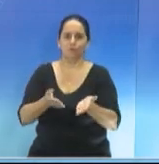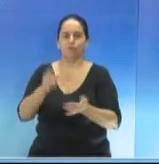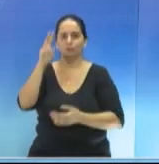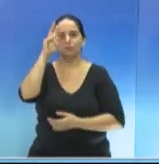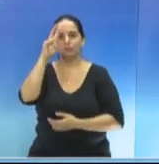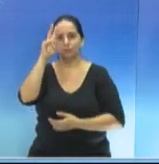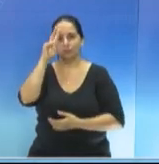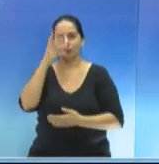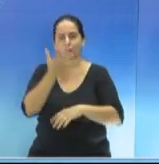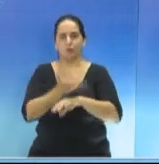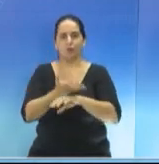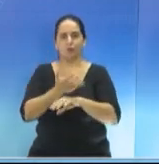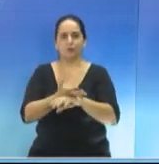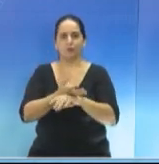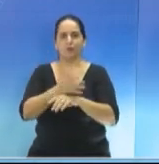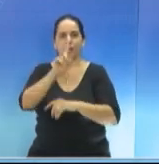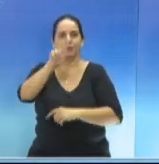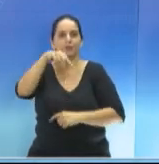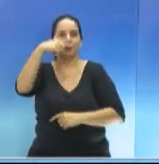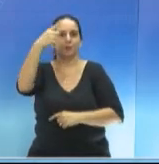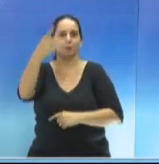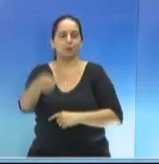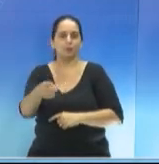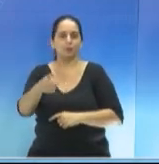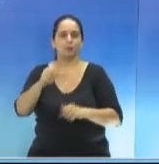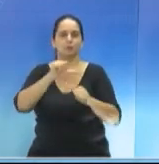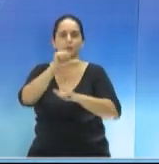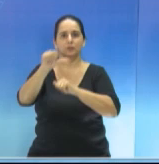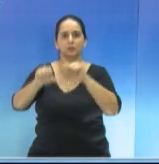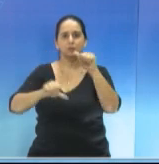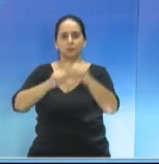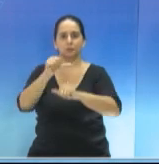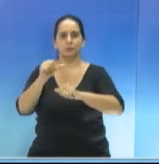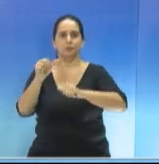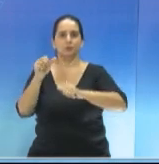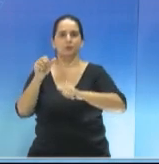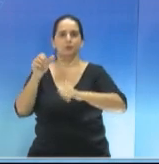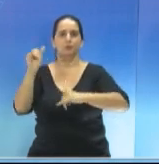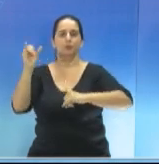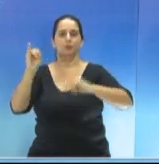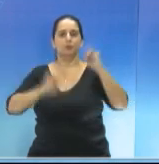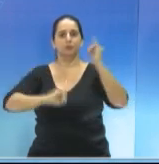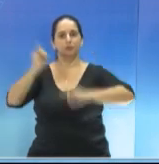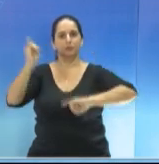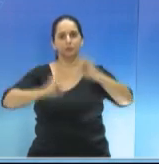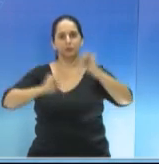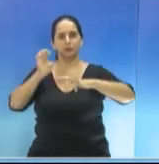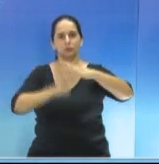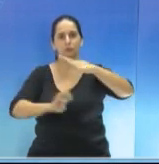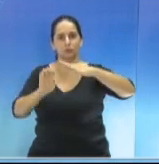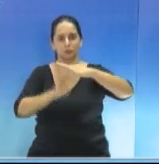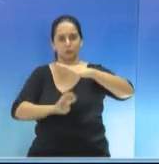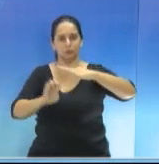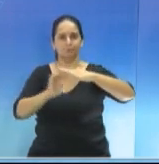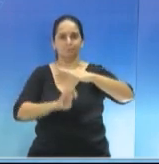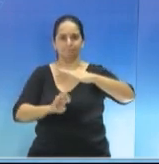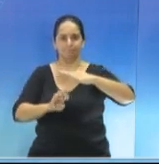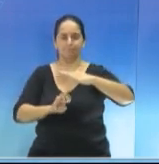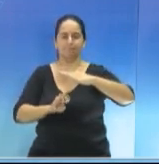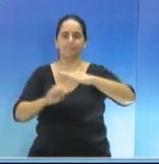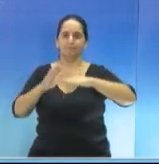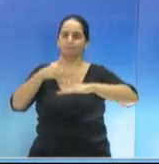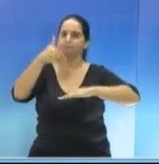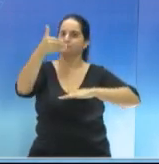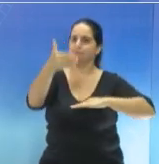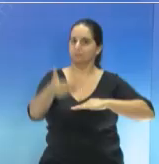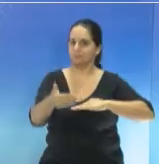Nessa época já é pós-revolução industrial. Então, a gente viu lá mulheres trabalhando nas fábricas, né? Então, você